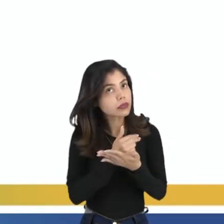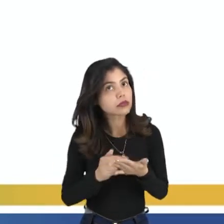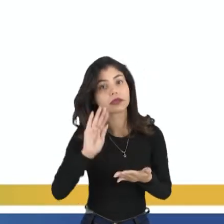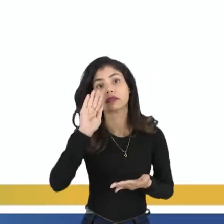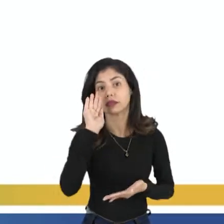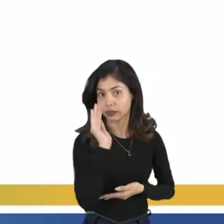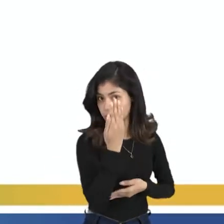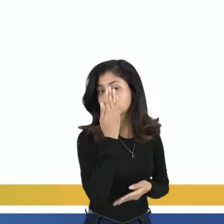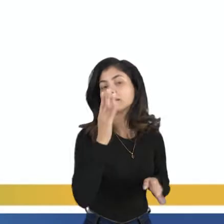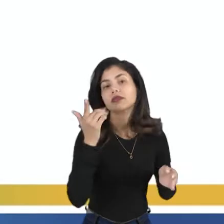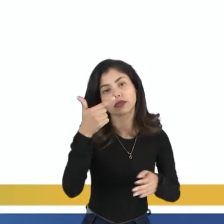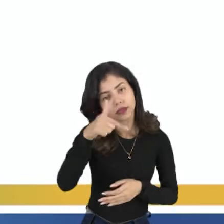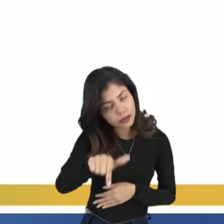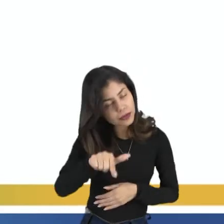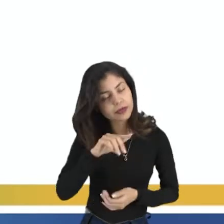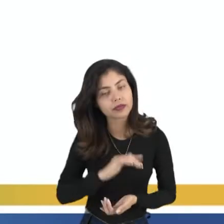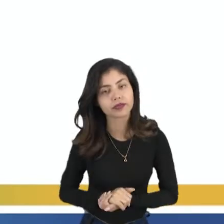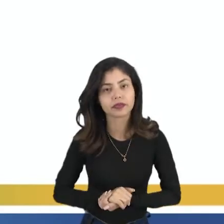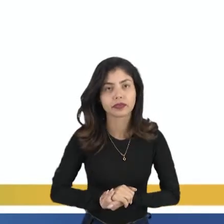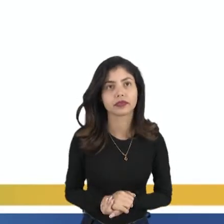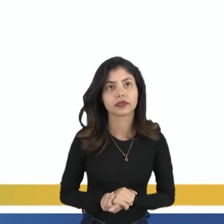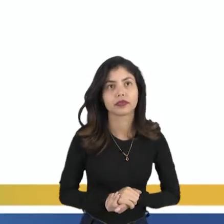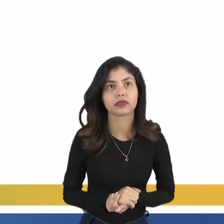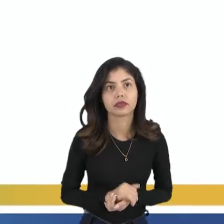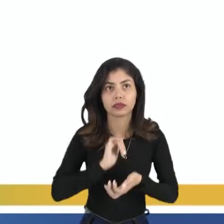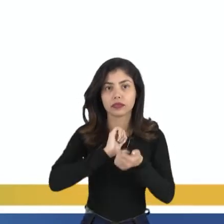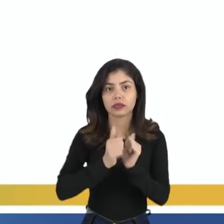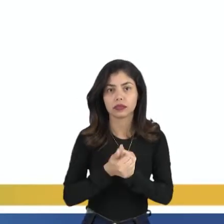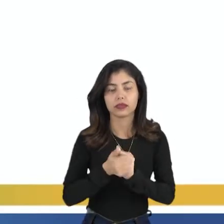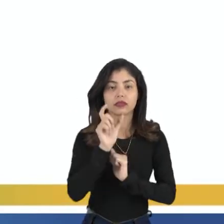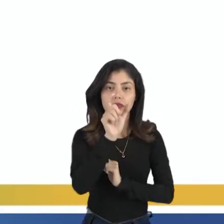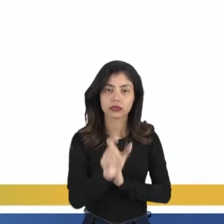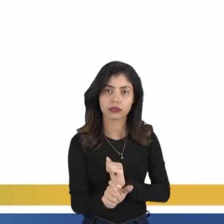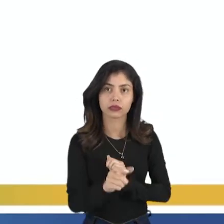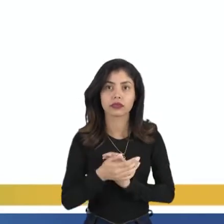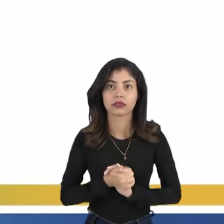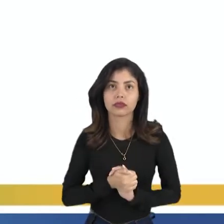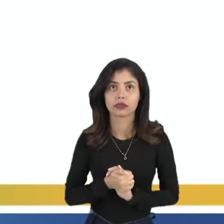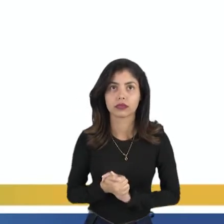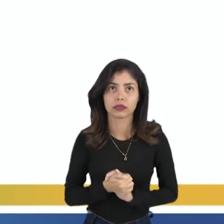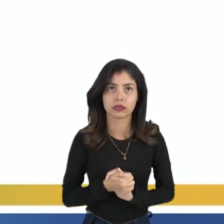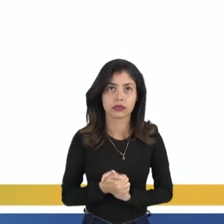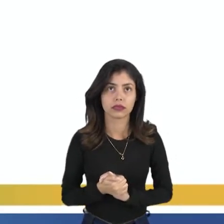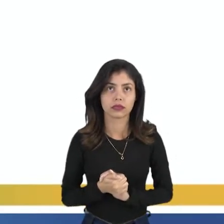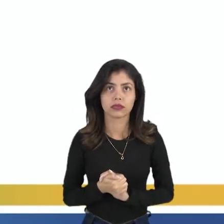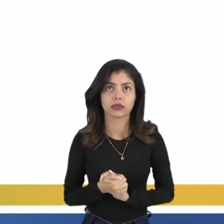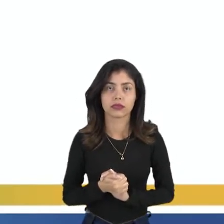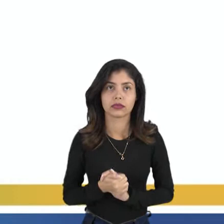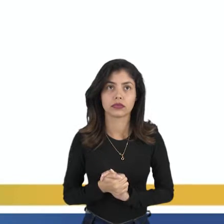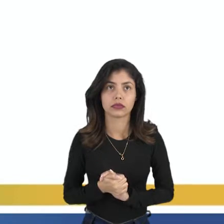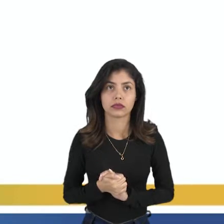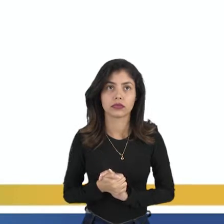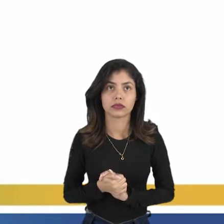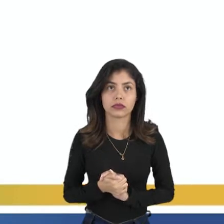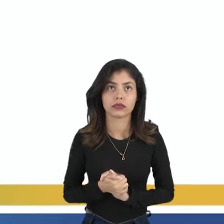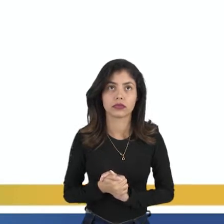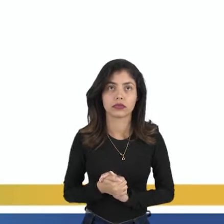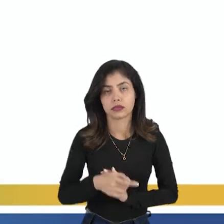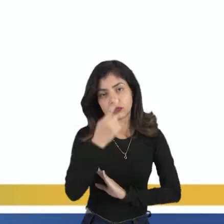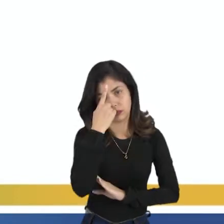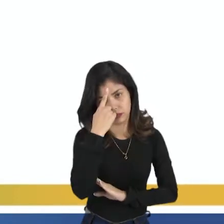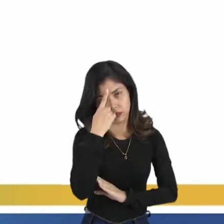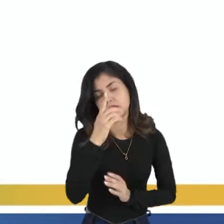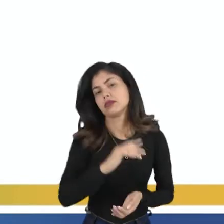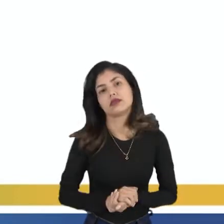Falso cognato, novamente. Atlético. Gente, desenho atlético. A gente